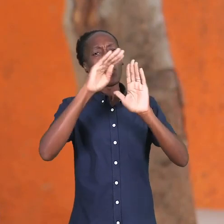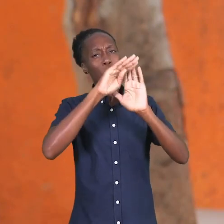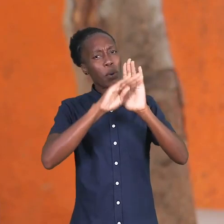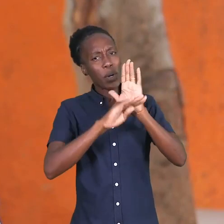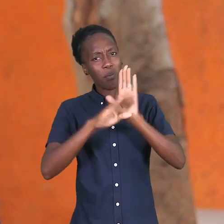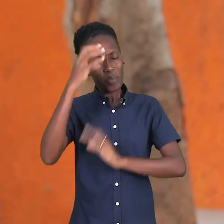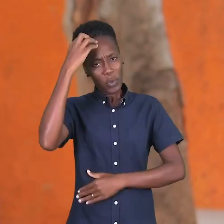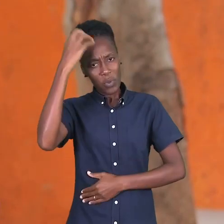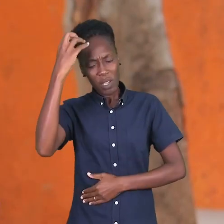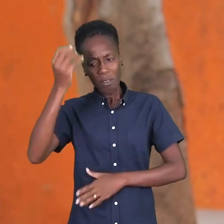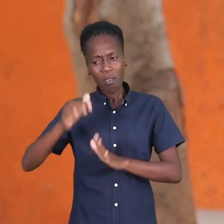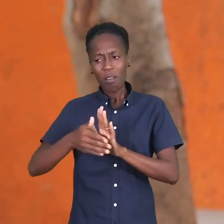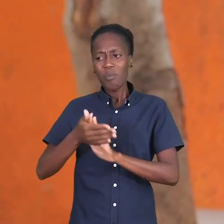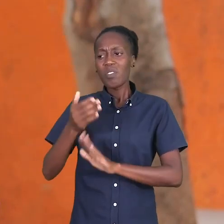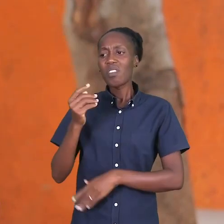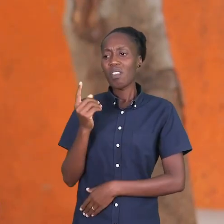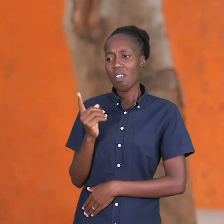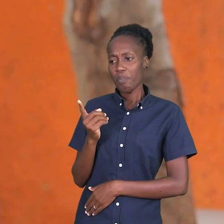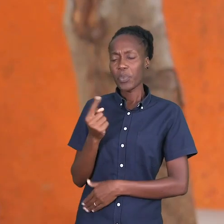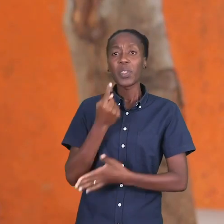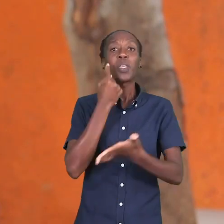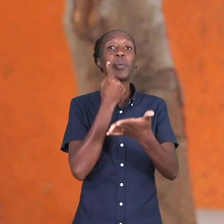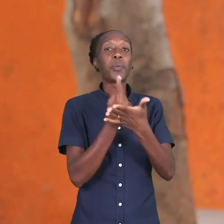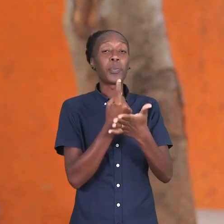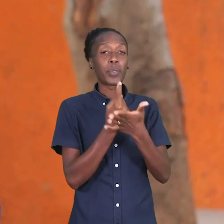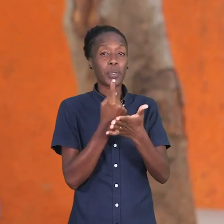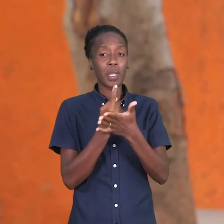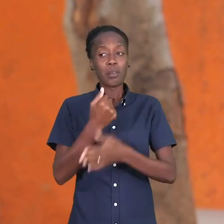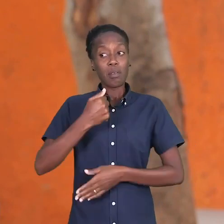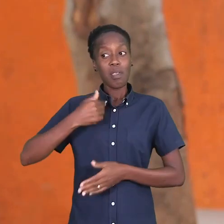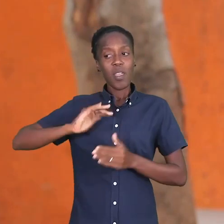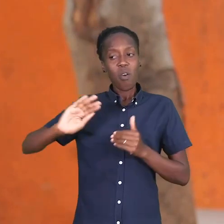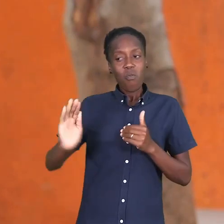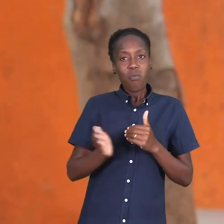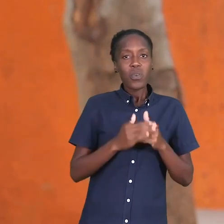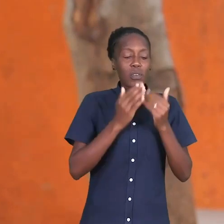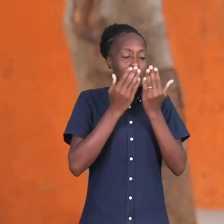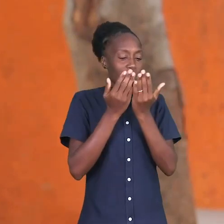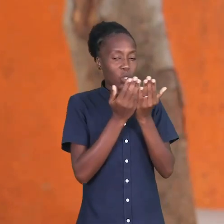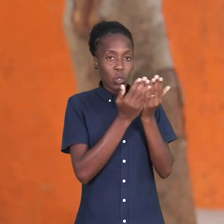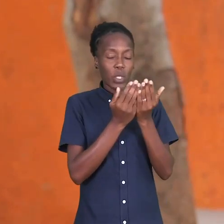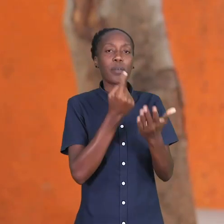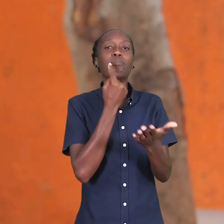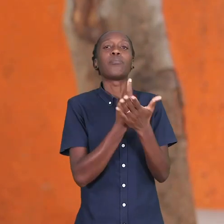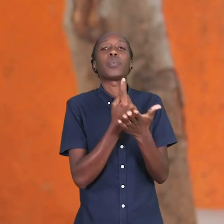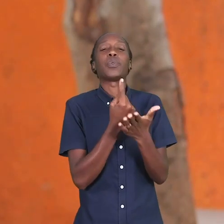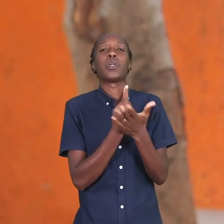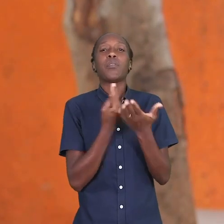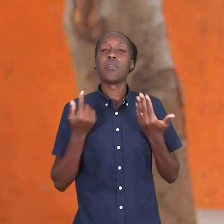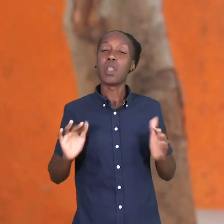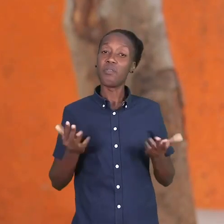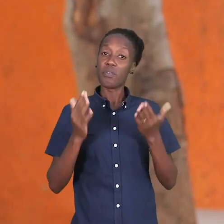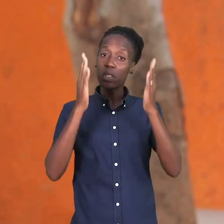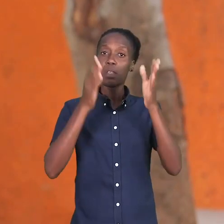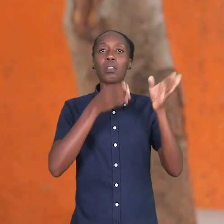sei o que, Daí eu vi a importância, há uma necessidade de eu voltar à escola, porque a escola